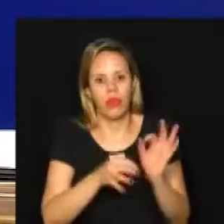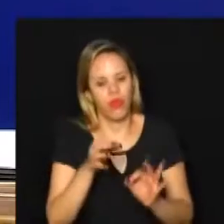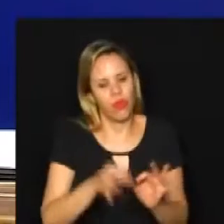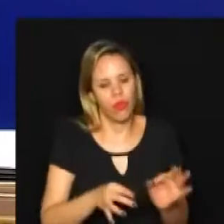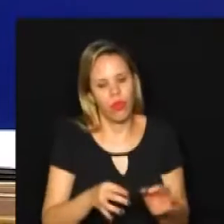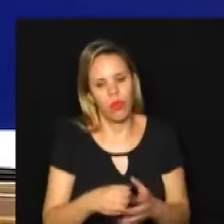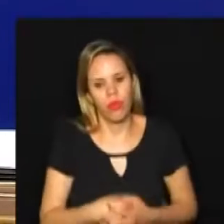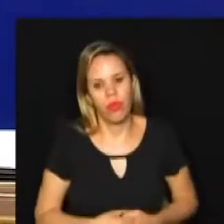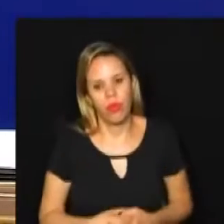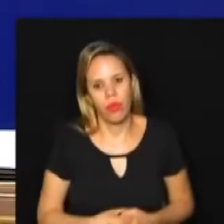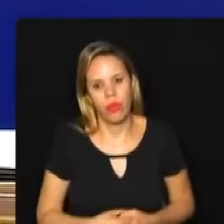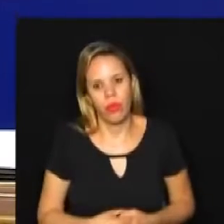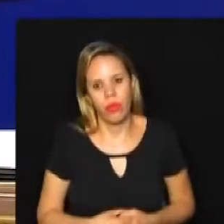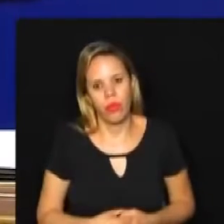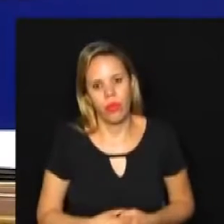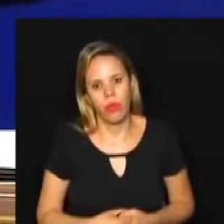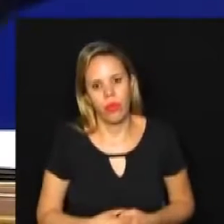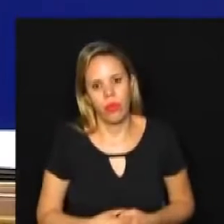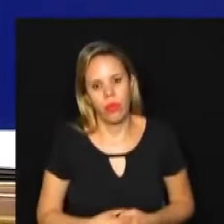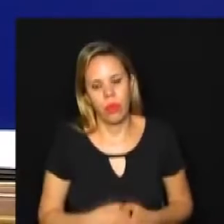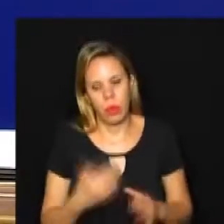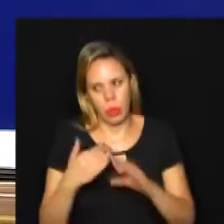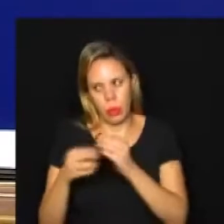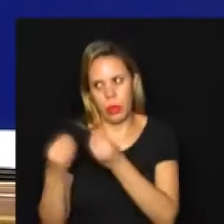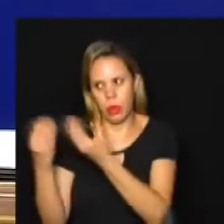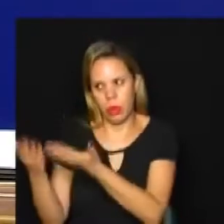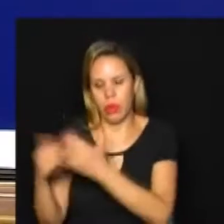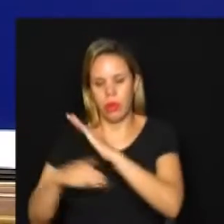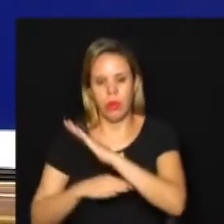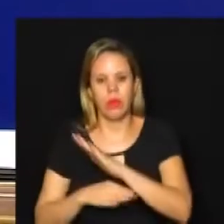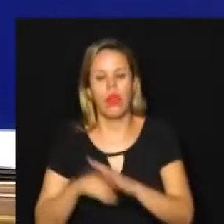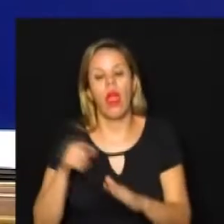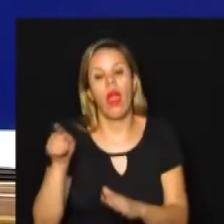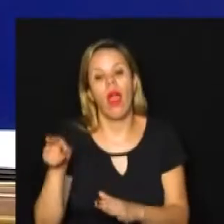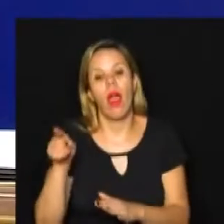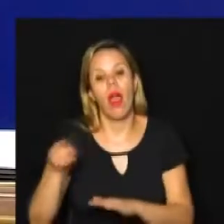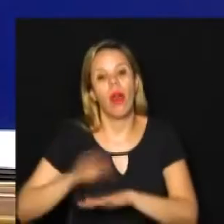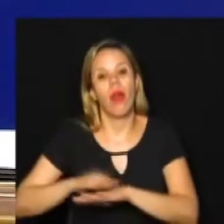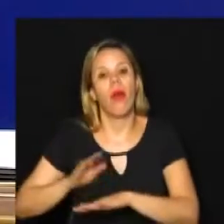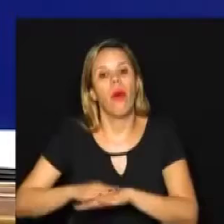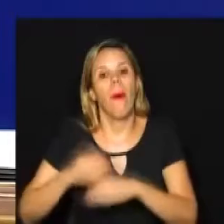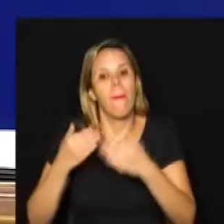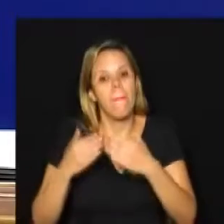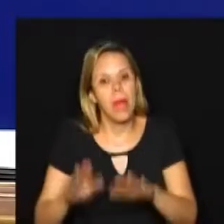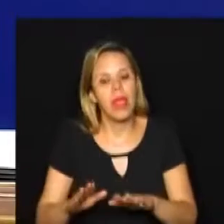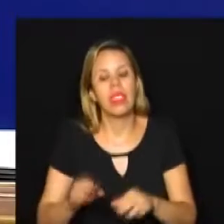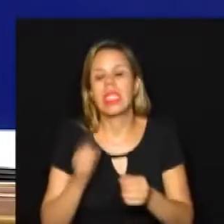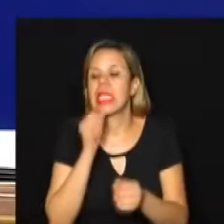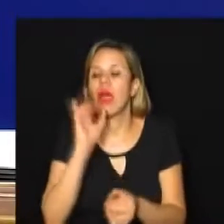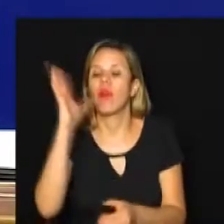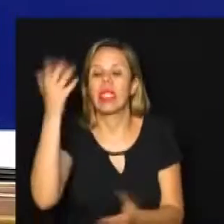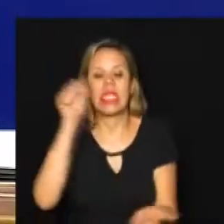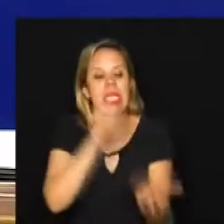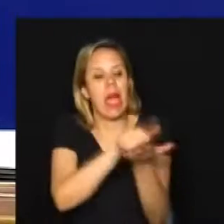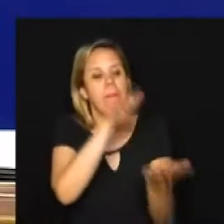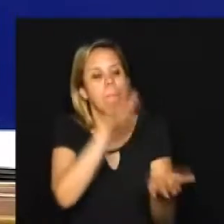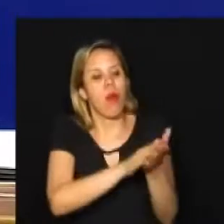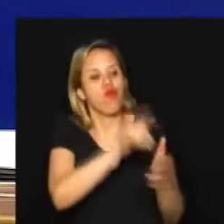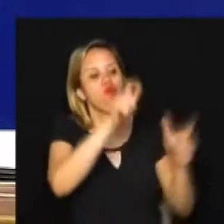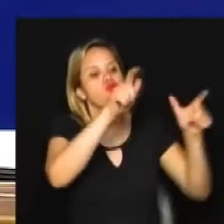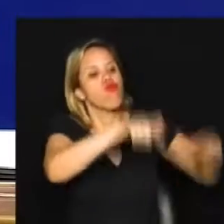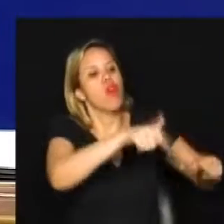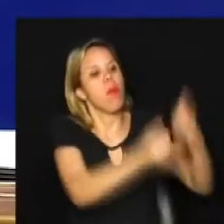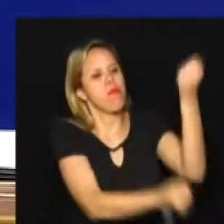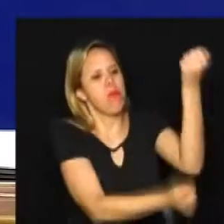um... Pronto, já pode ser enviado. Ele é um projeto que permite a aplicação de multas com base no local